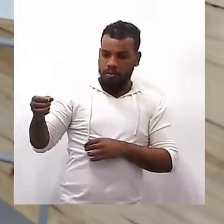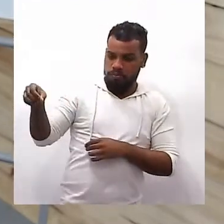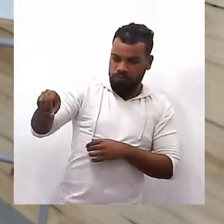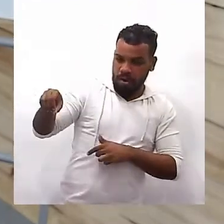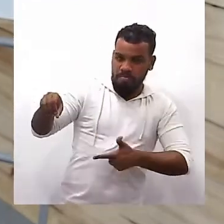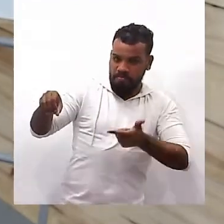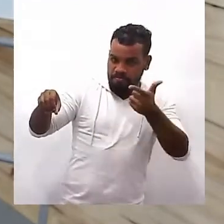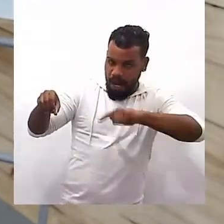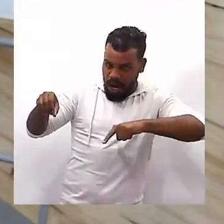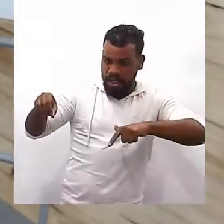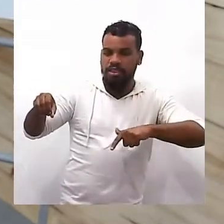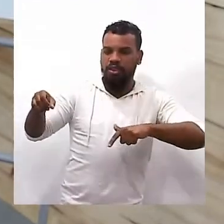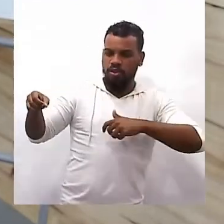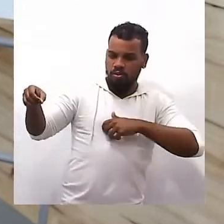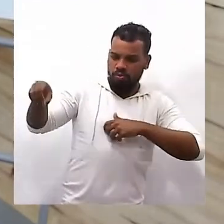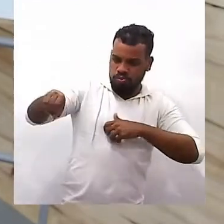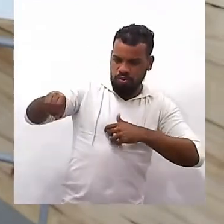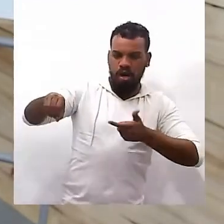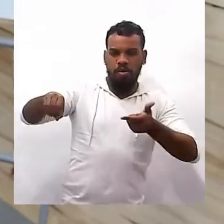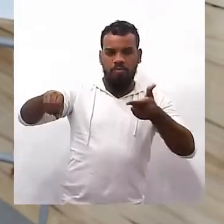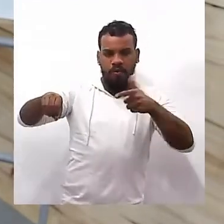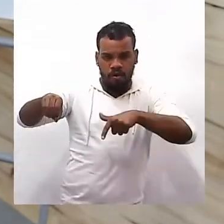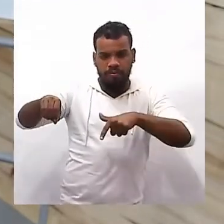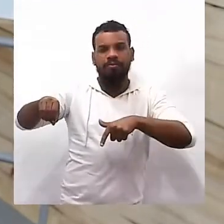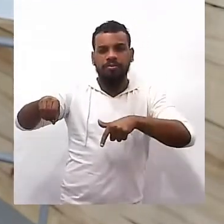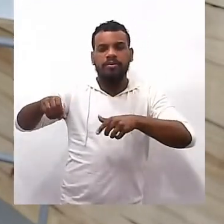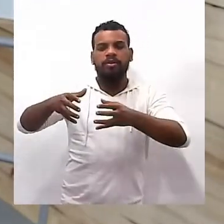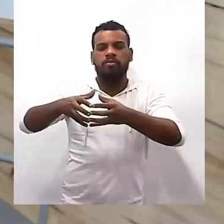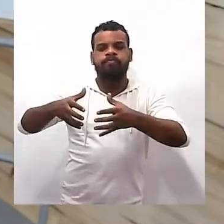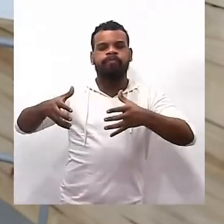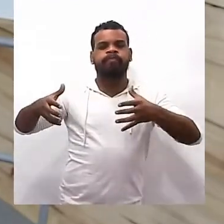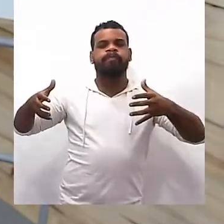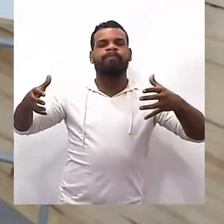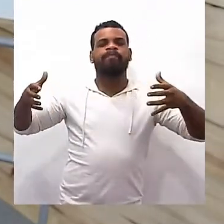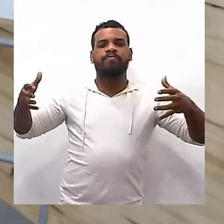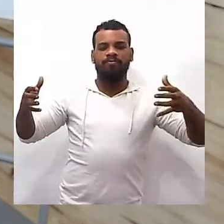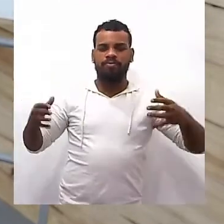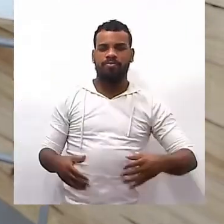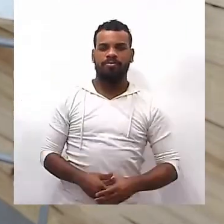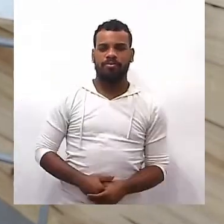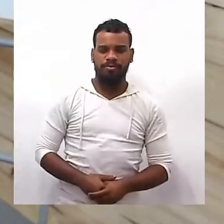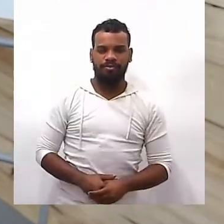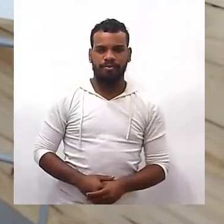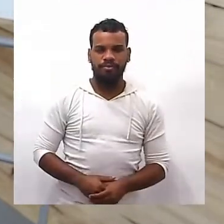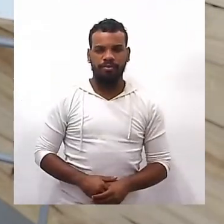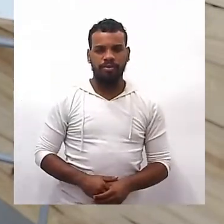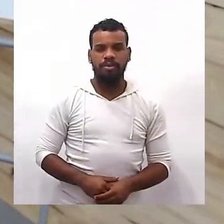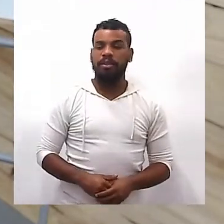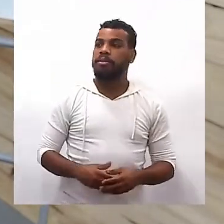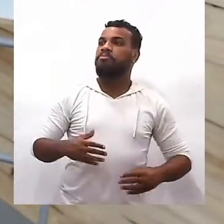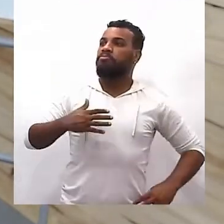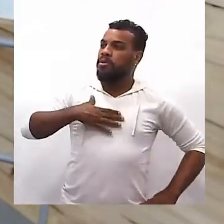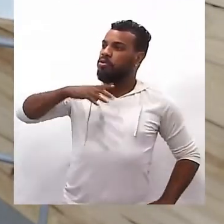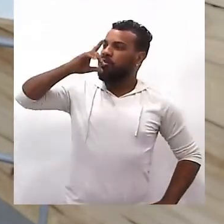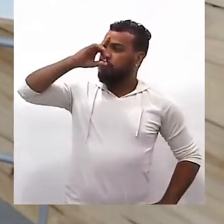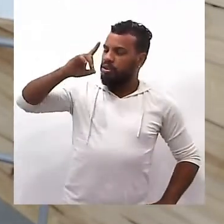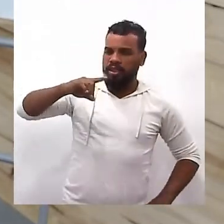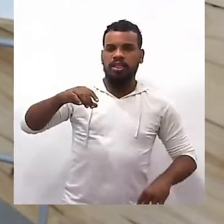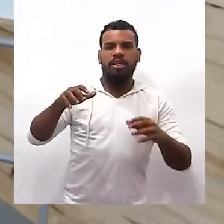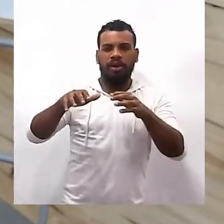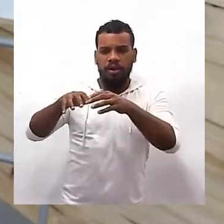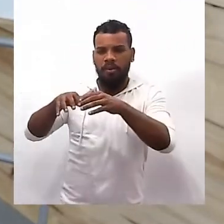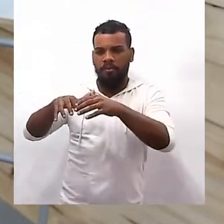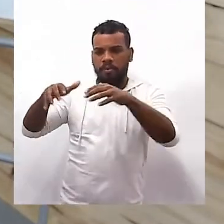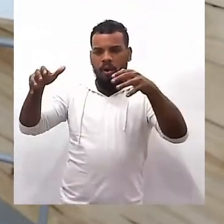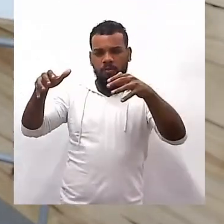coloca, quanto mais fermento biológico você coloca, mais a massa cresce, porque mais fermentação vai fazer. Meu Deus, então quer dizer que cresce é só